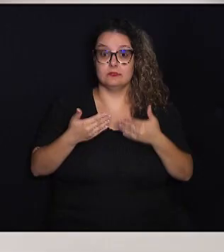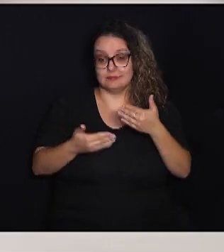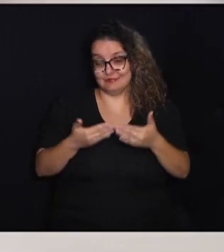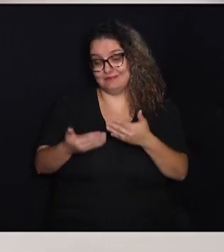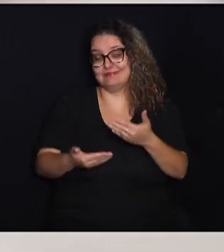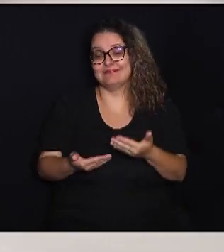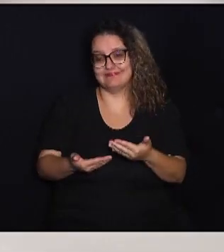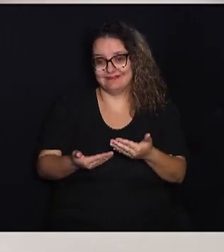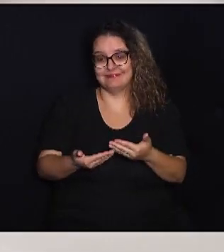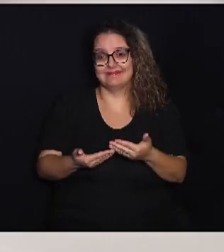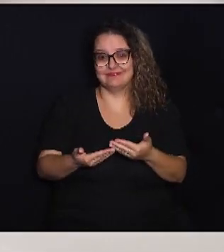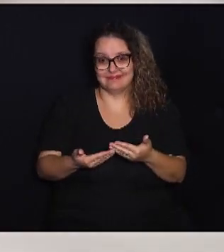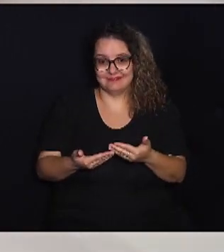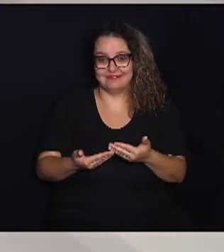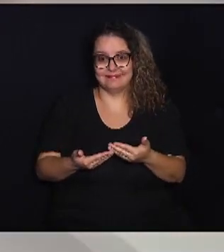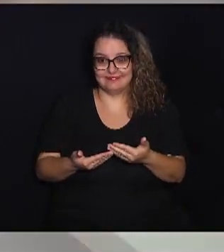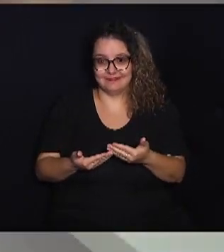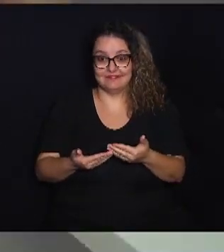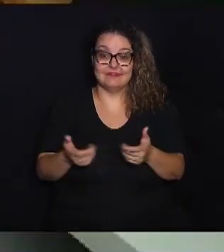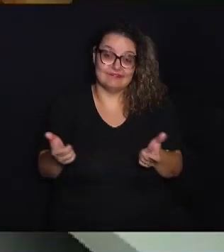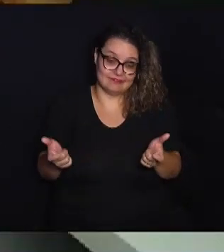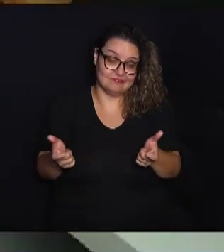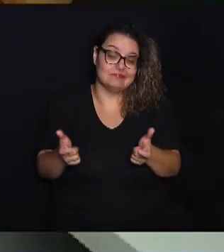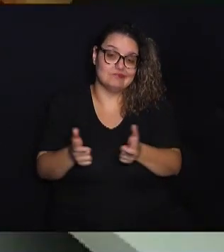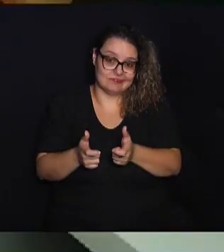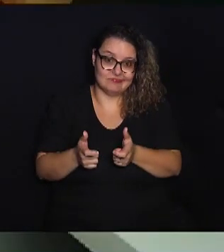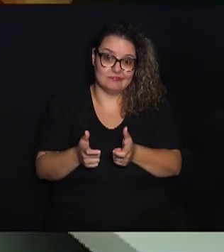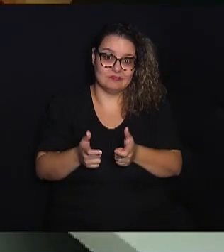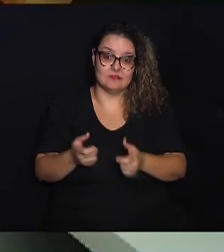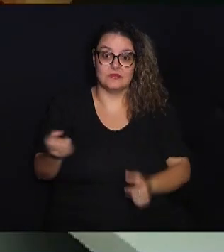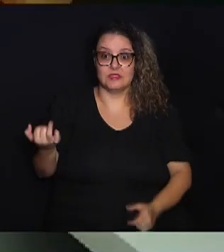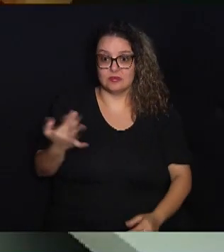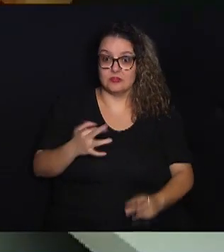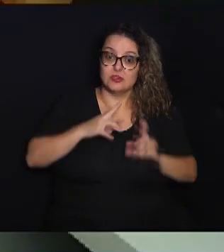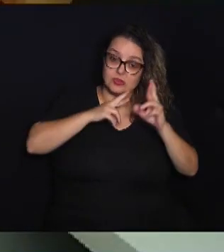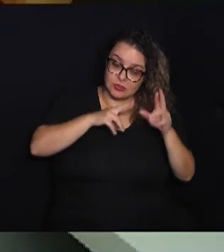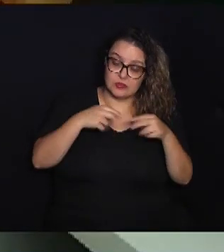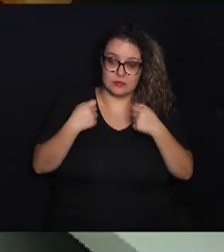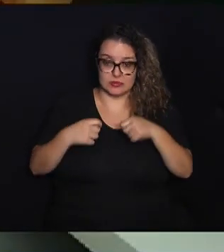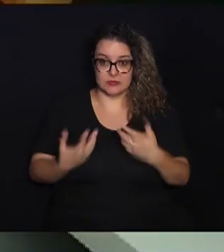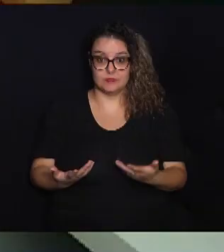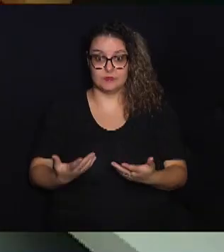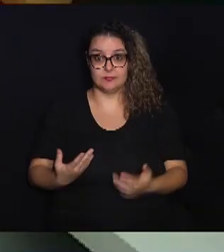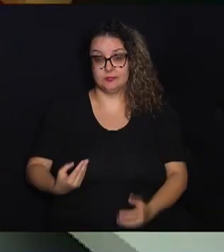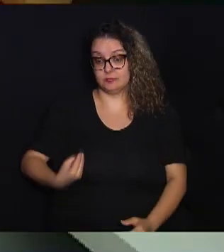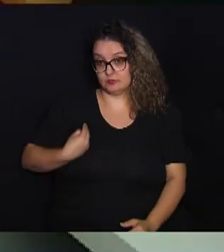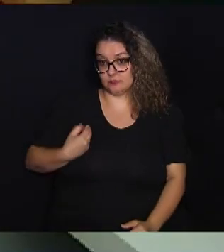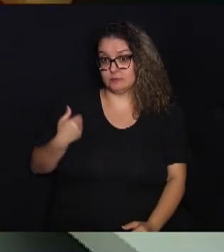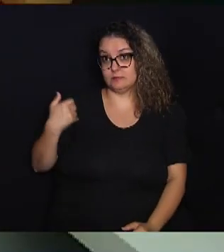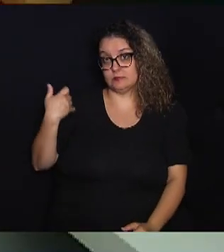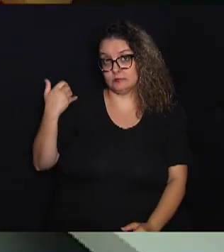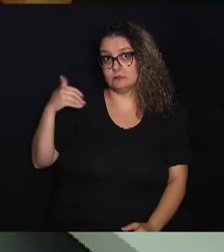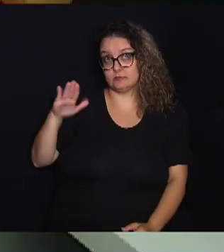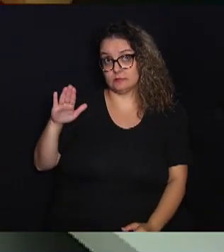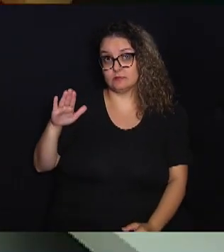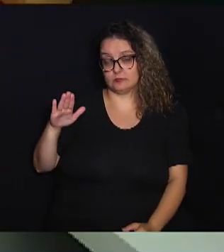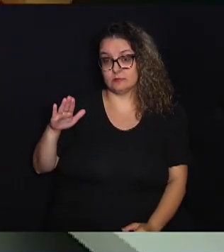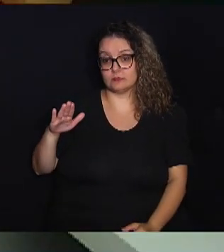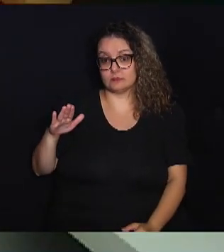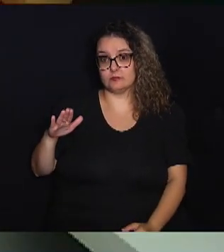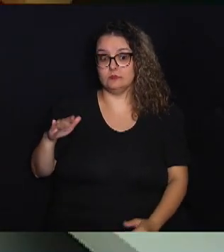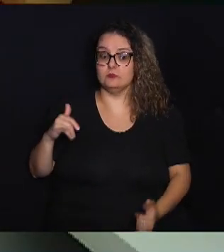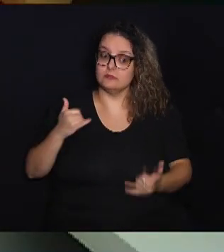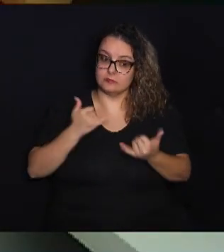vai sendo reduzida, quanto de sono você precisa. Na vida adulta média, né, se a gente